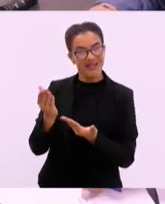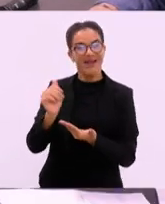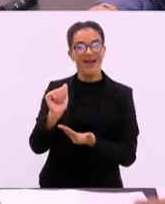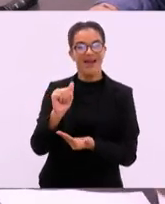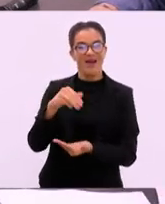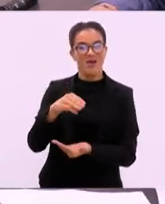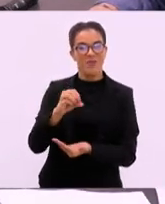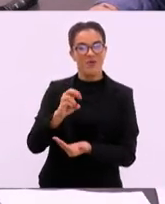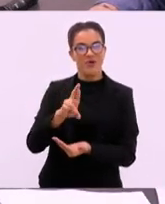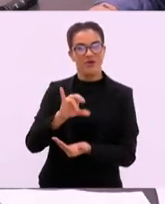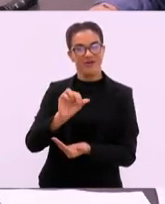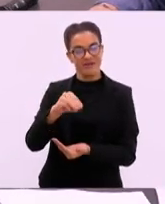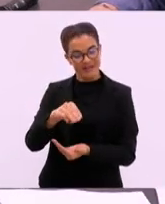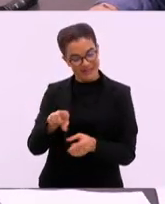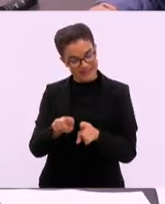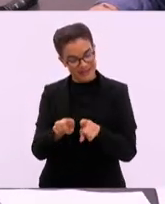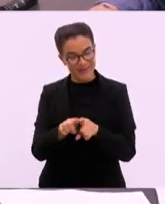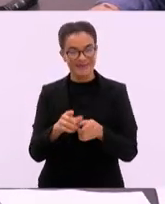disso.